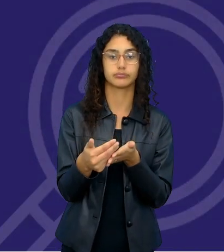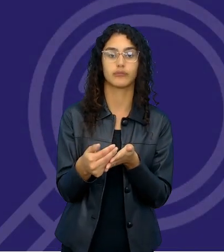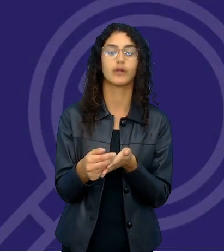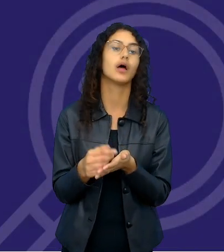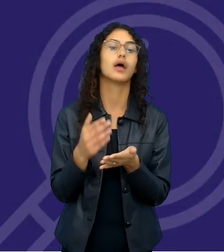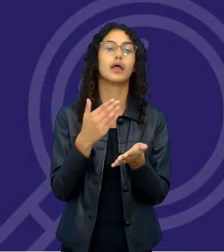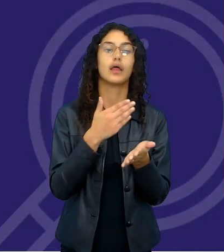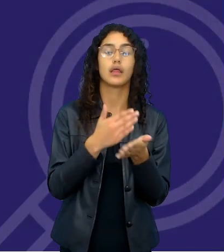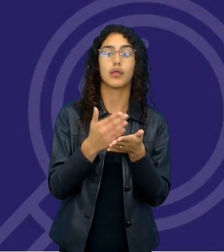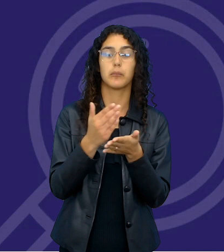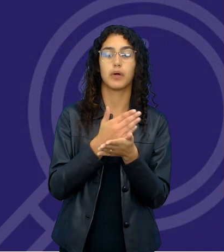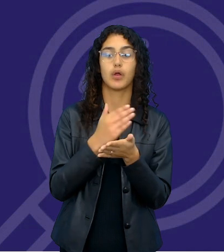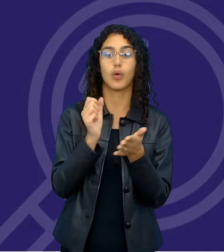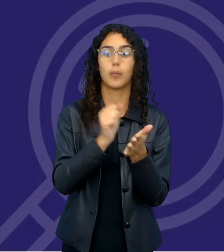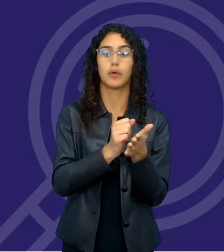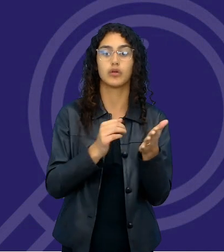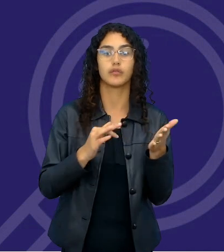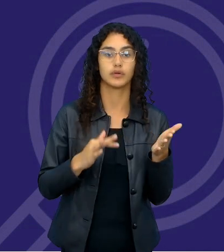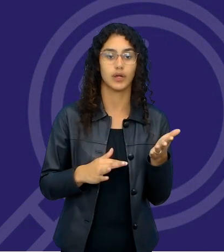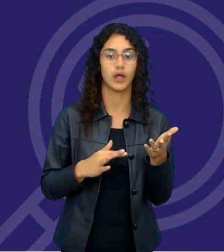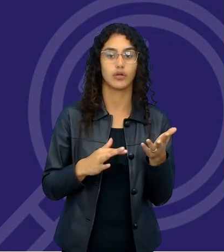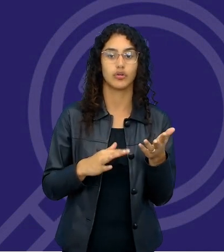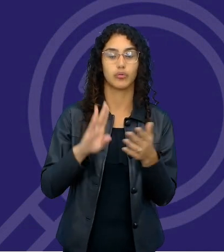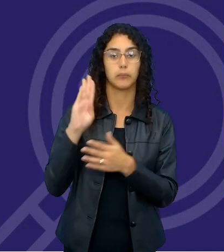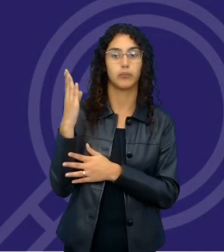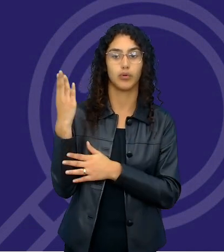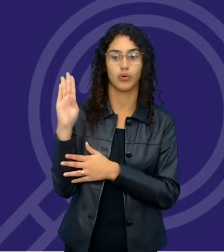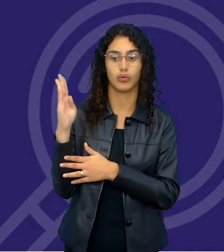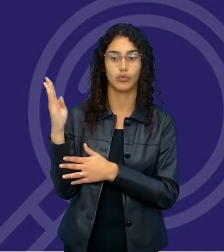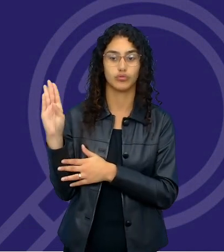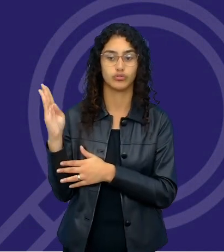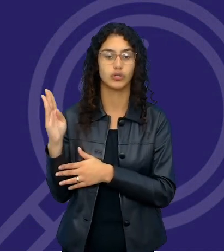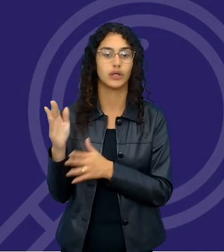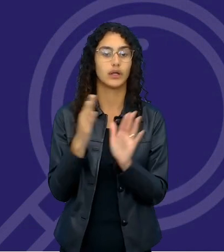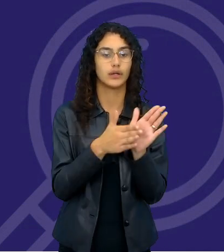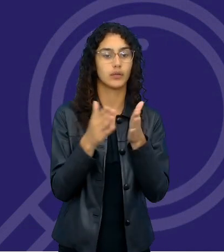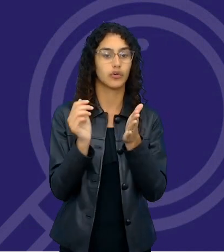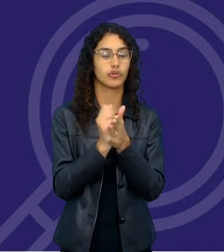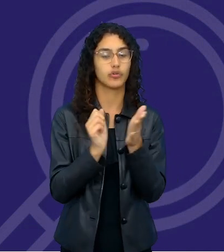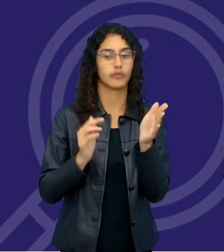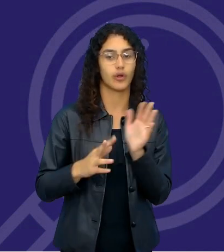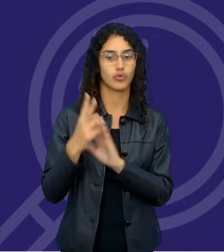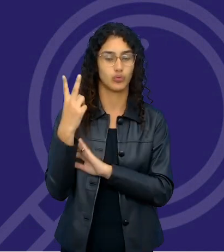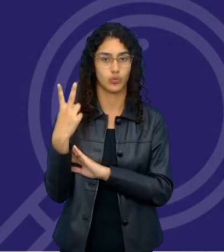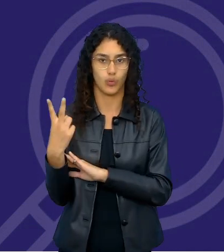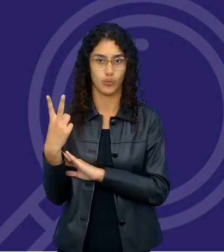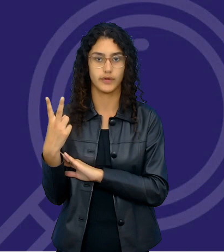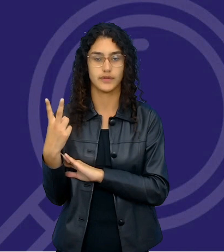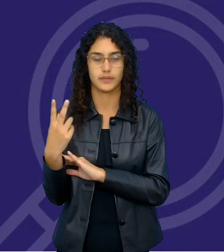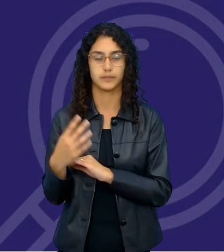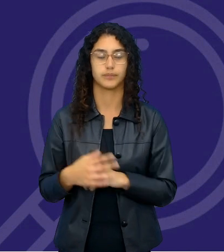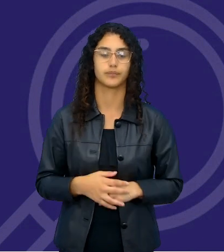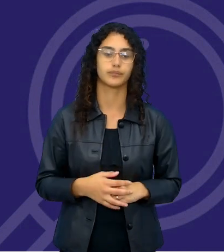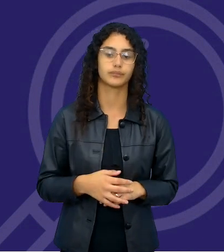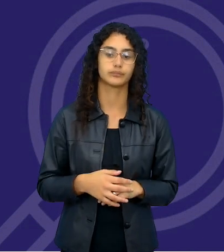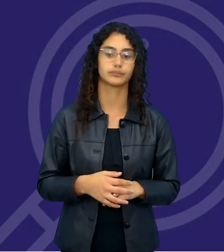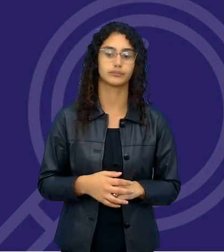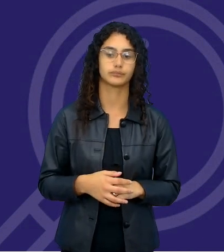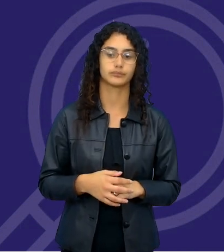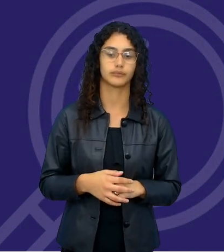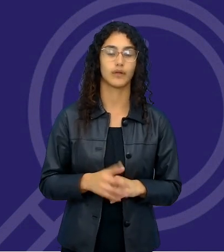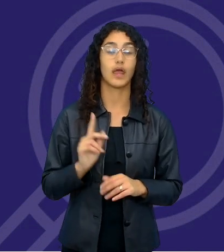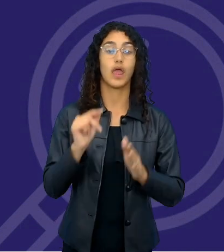gente separou agora uma atividade de biologia da sequência de atividade 2, tá bem? E aí, essa é